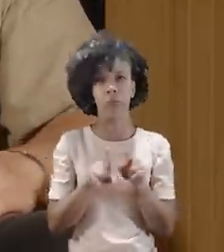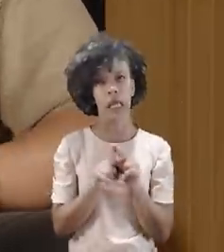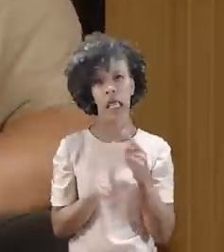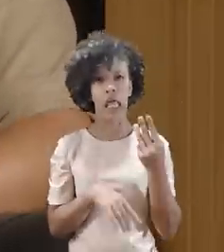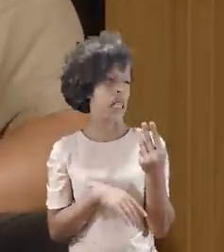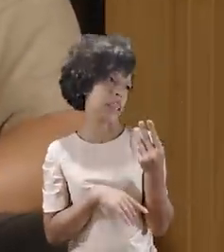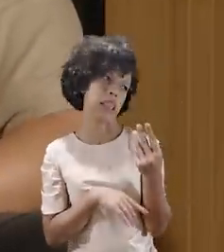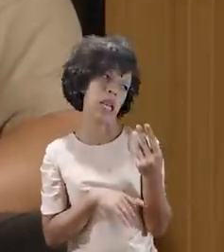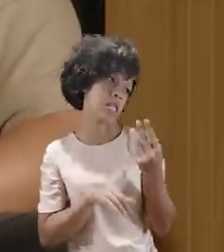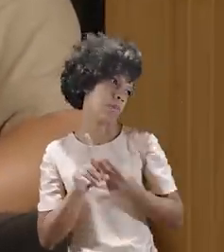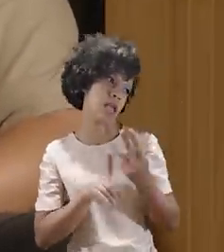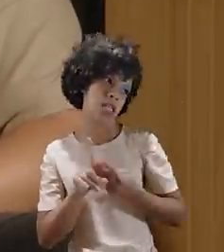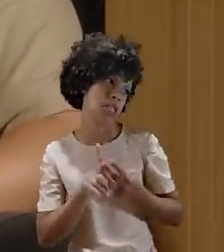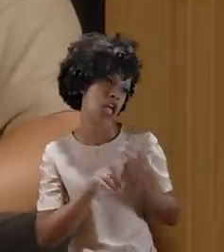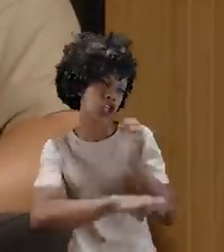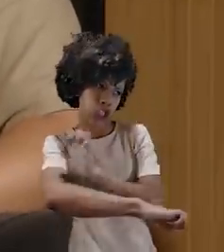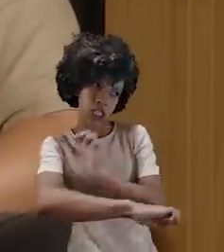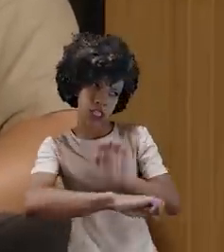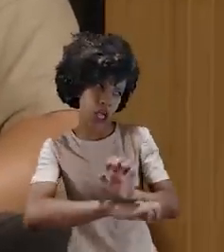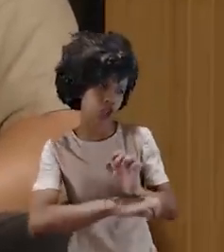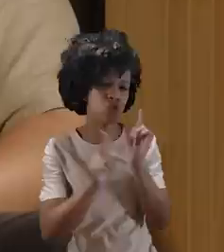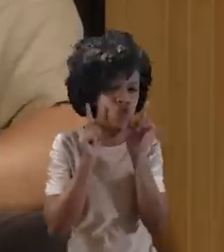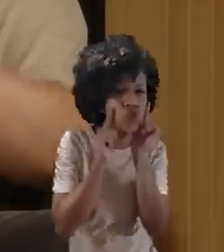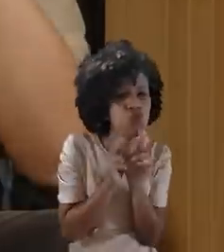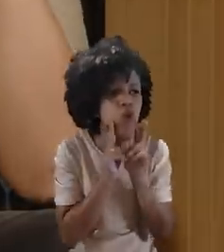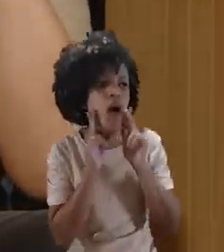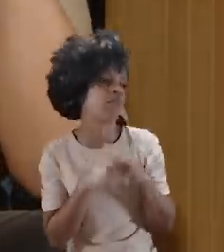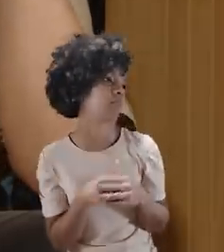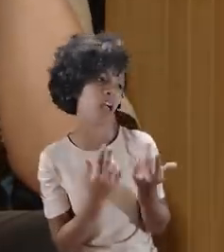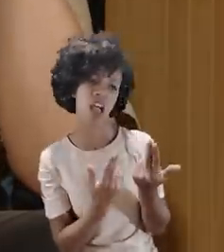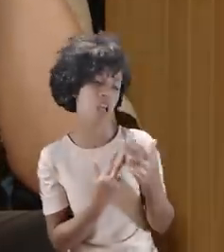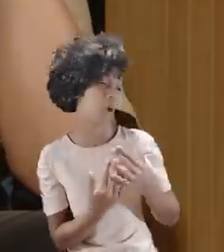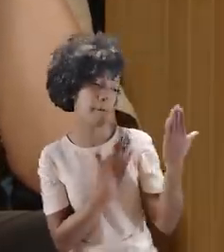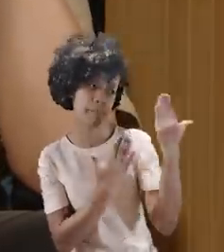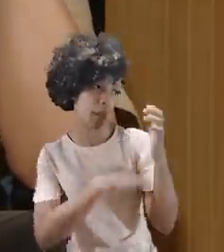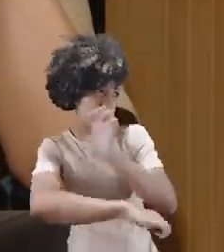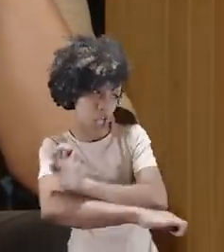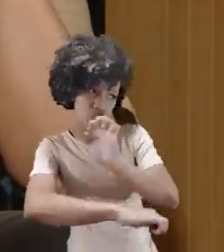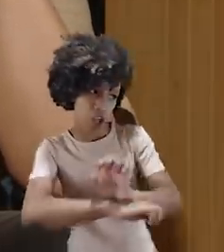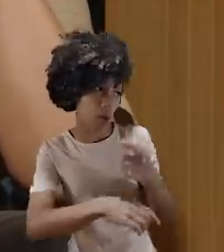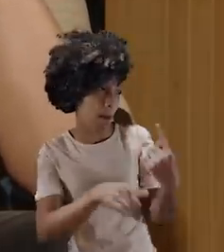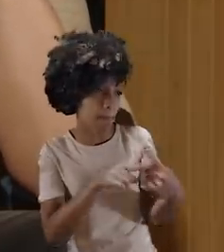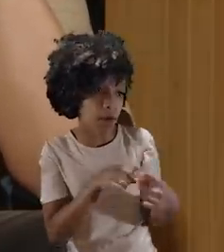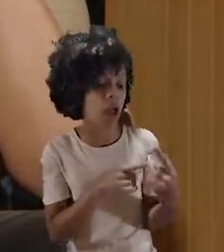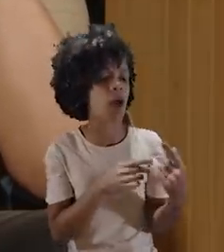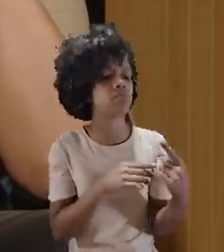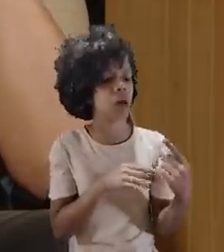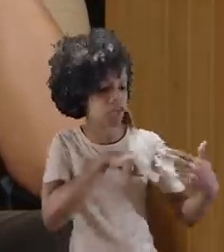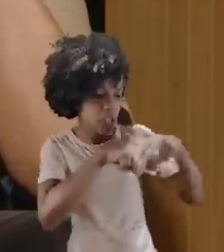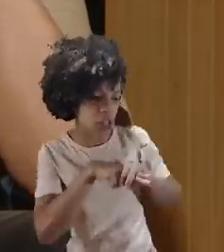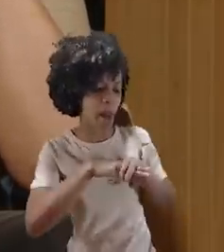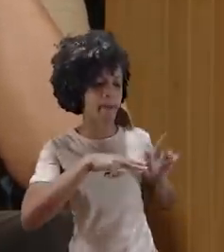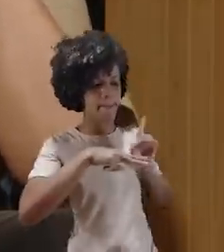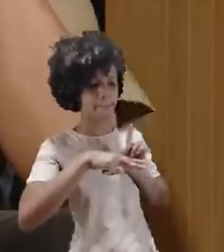pelo menos três meses como vai mesmo é porque Barbeiro é eu não consegui estagiário para psicóloga porque a gente troca uma